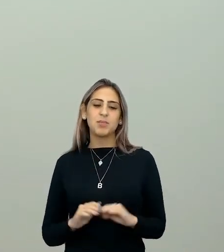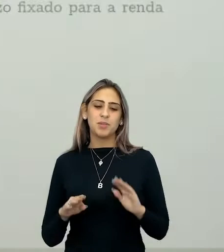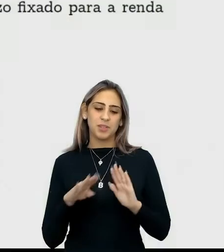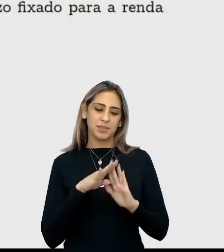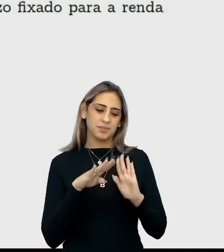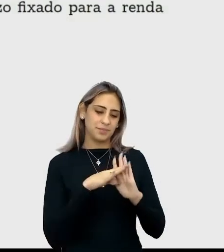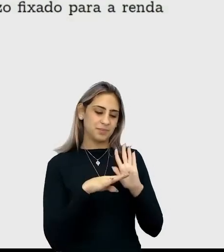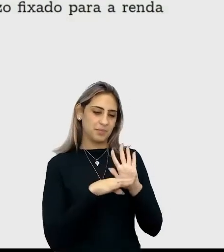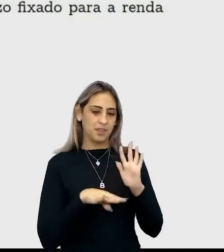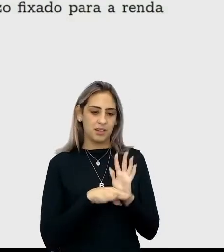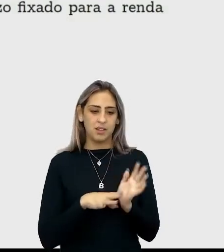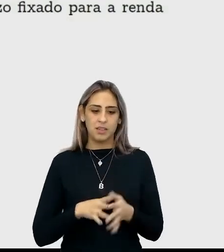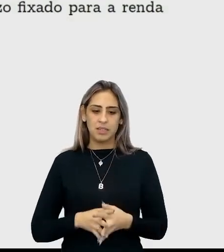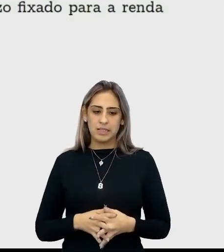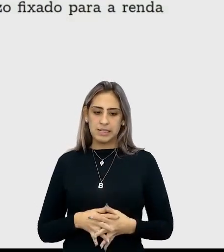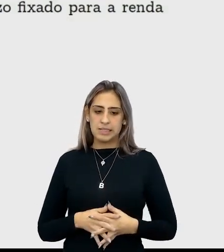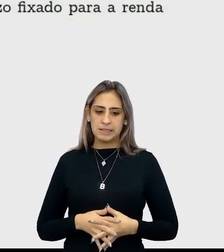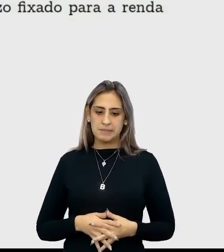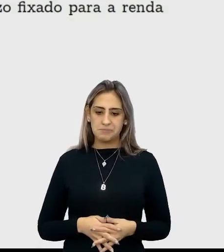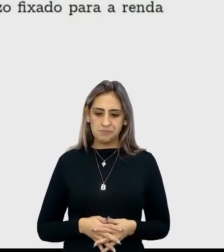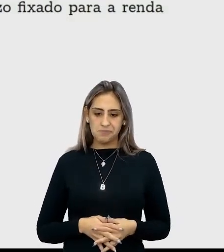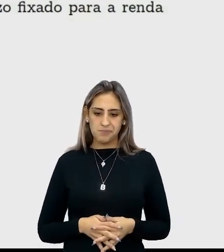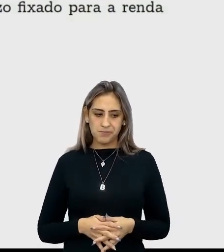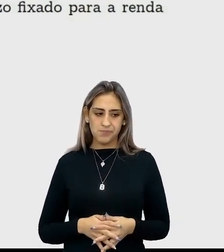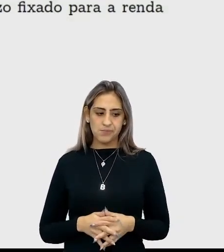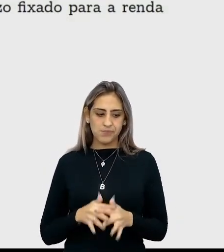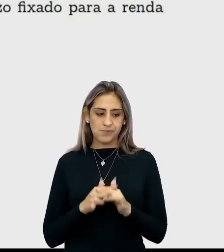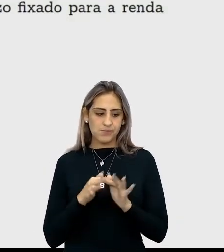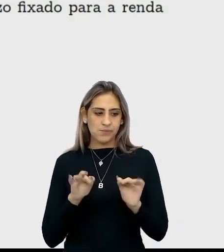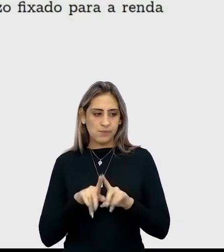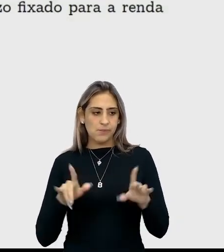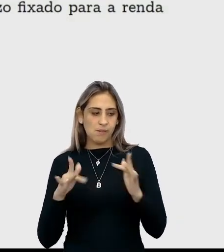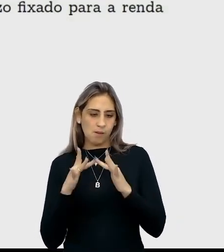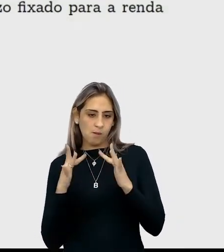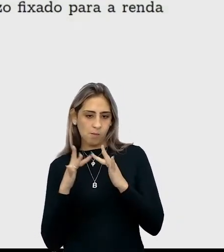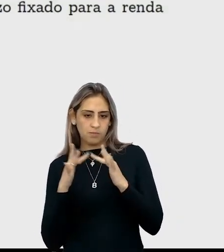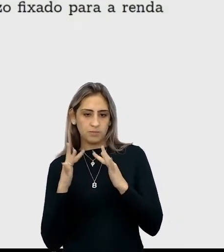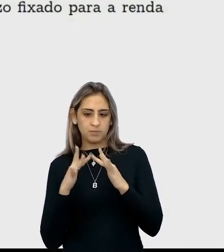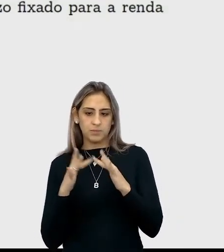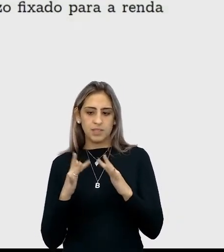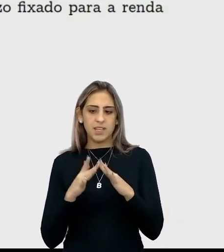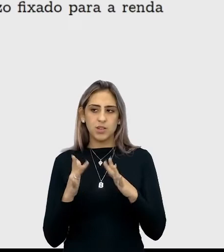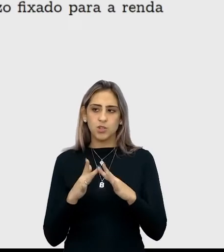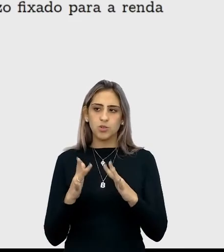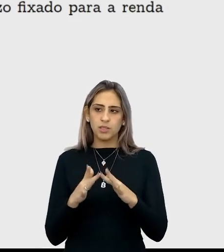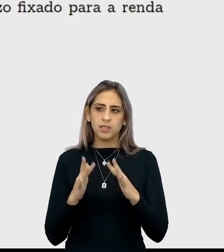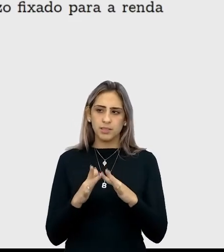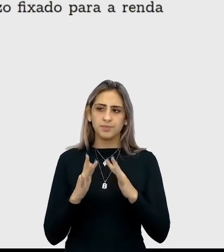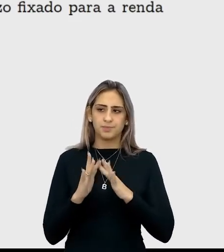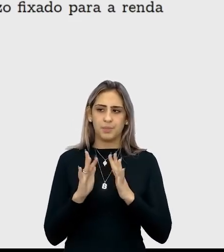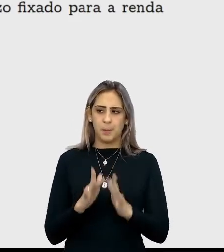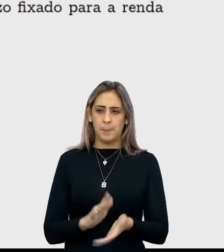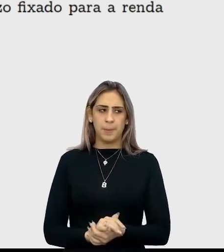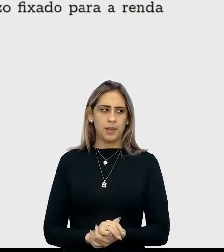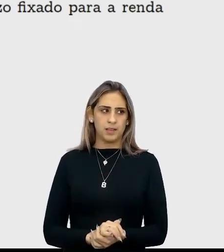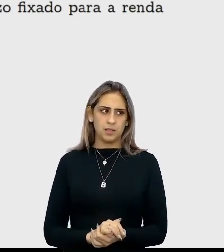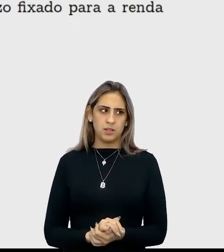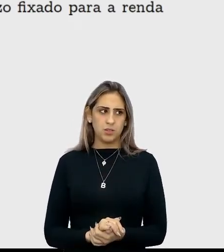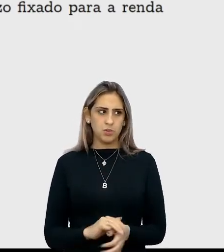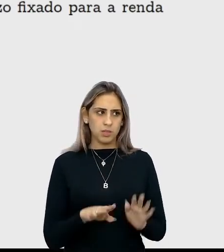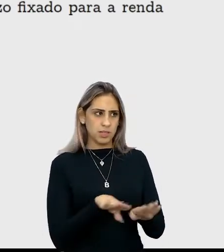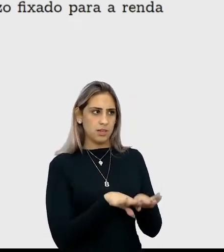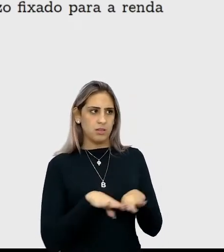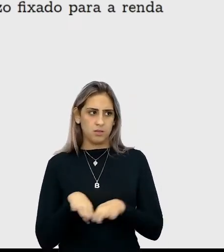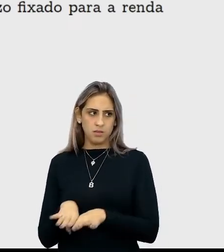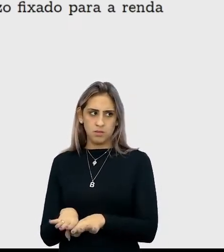tem letra de câmbio, títulos descontados em banco, certificado com prazo fixado para a renda final.